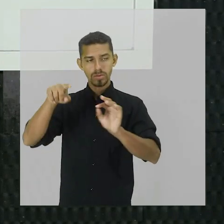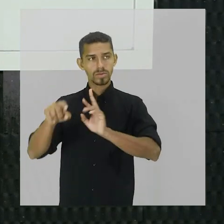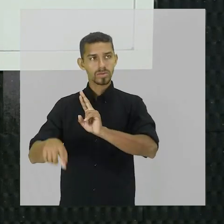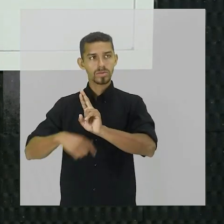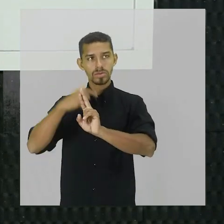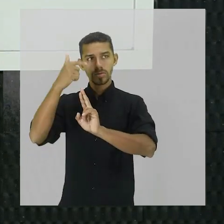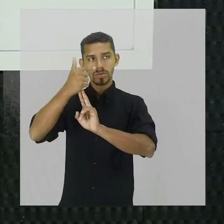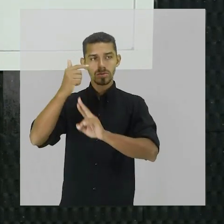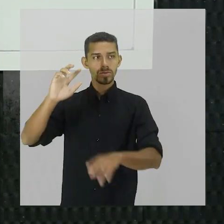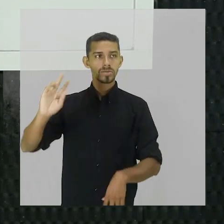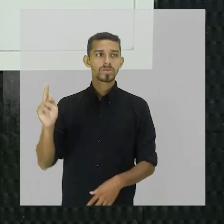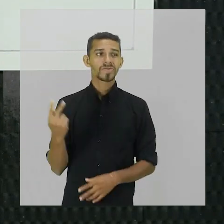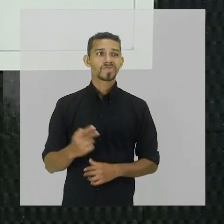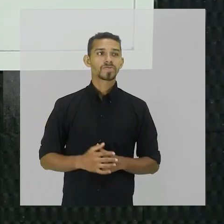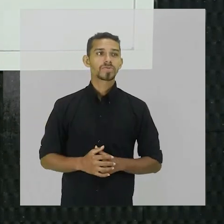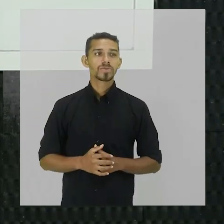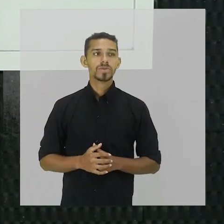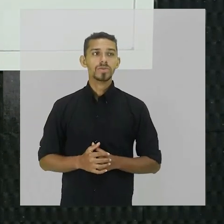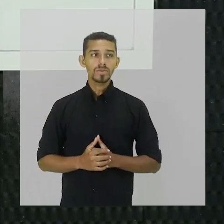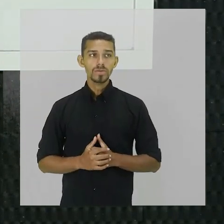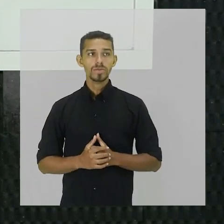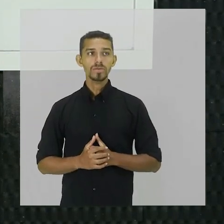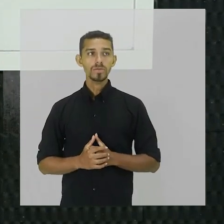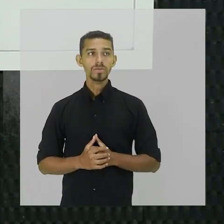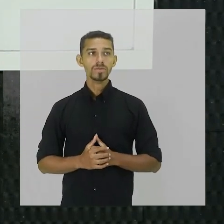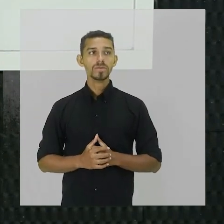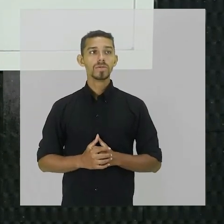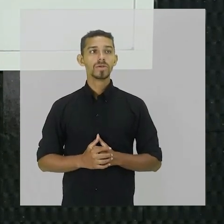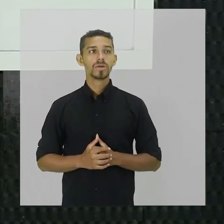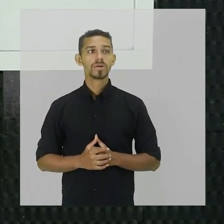raio, essa medida aqui é a altura.